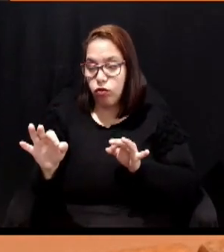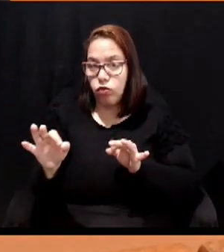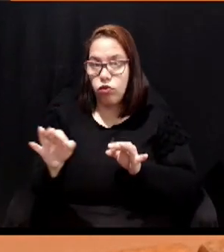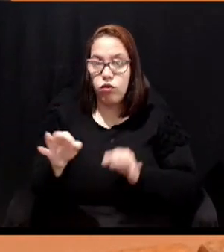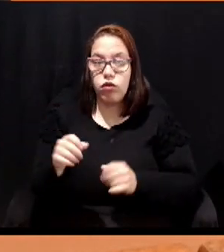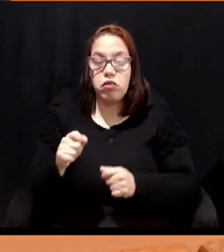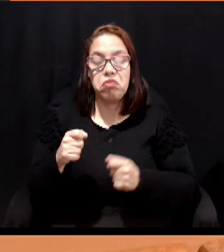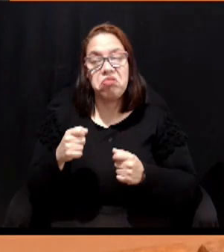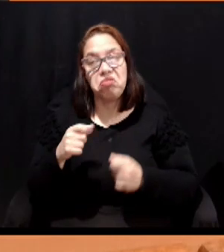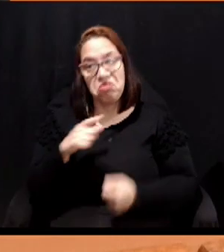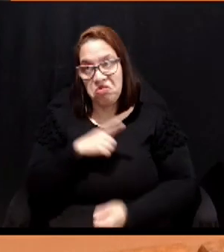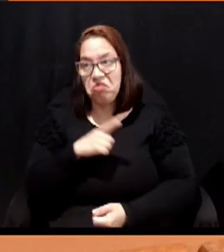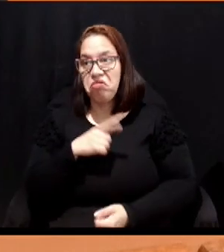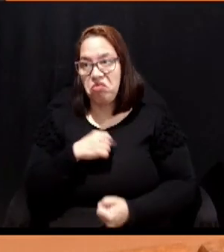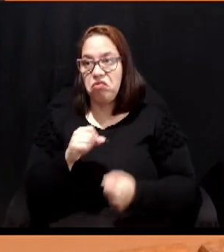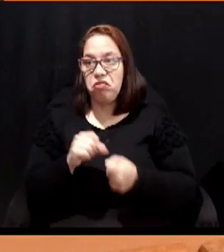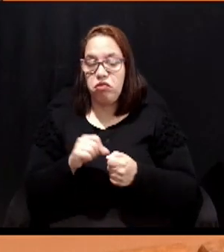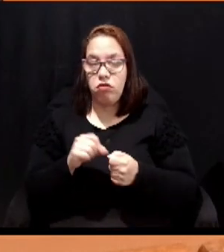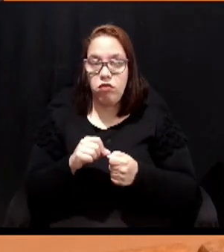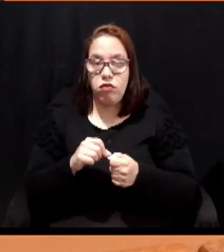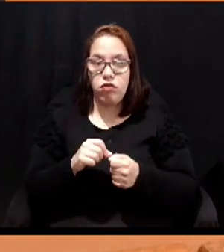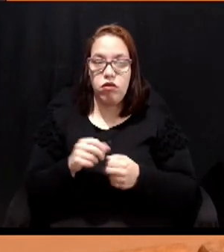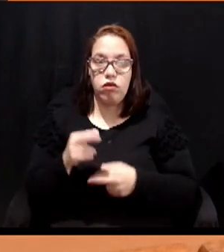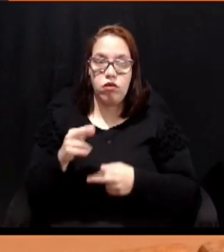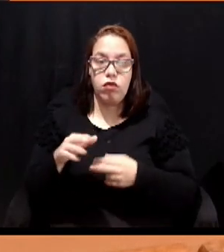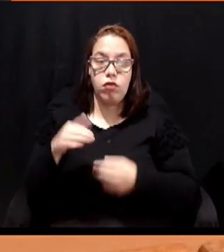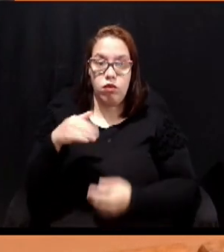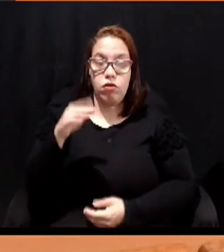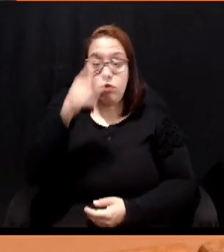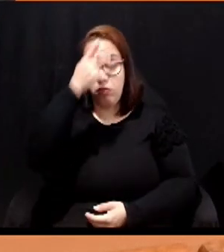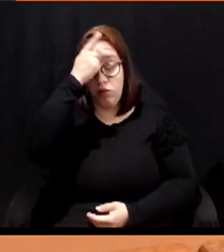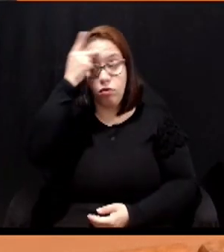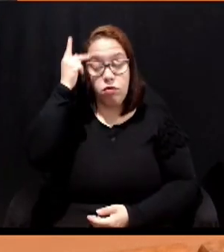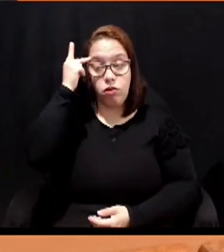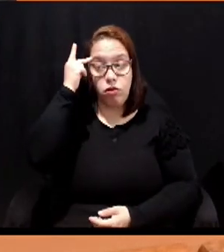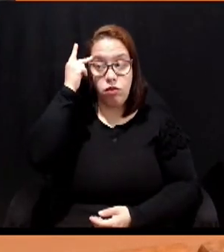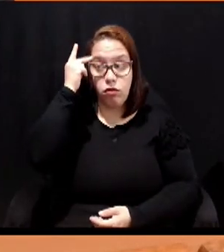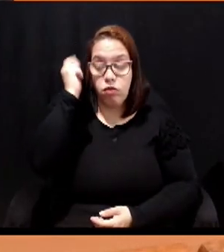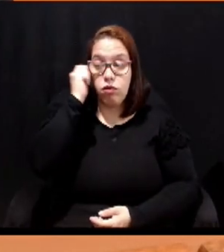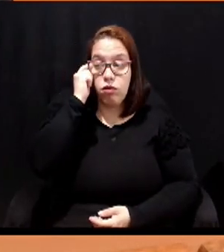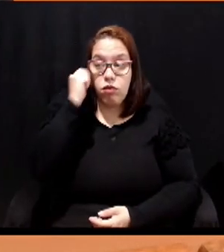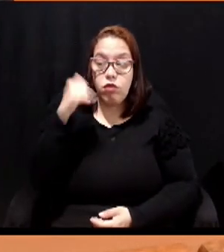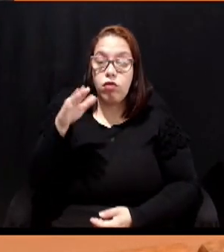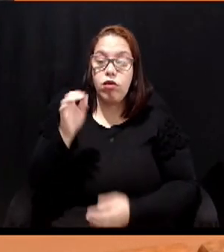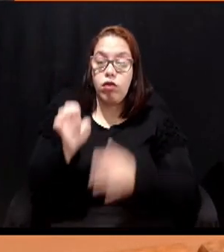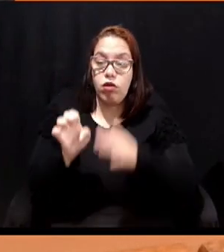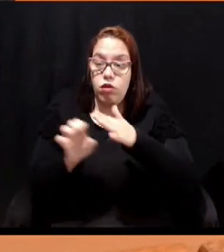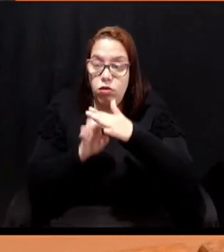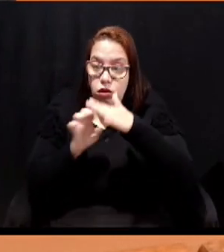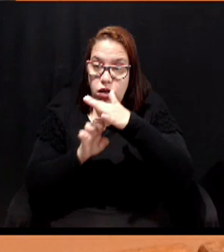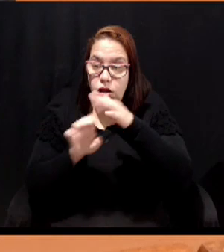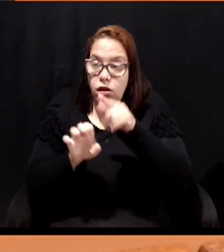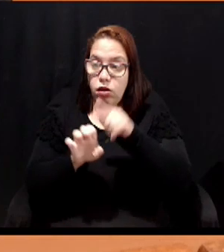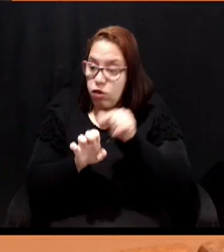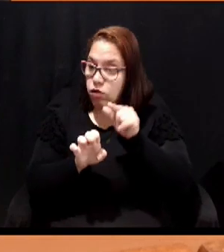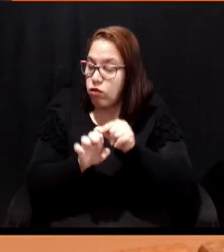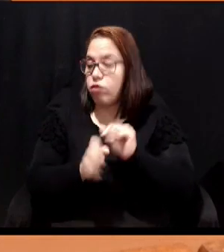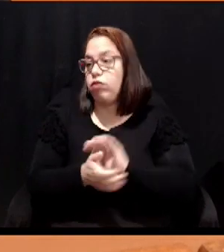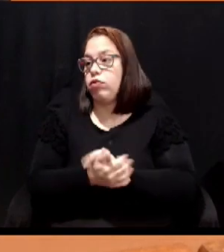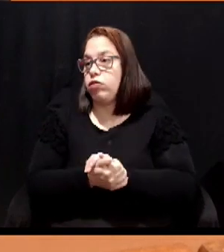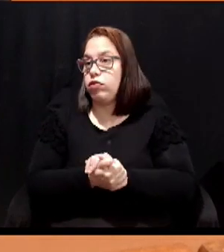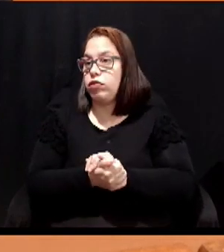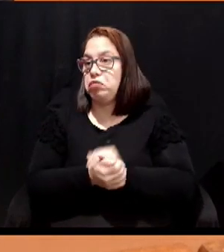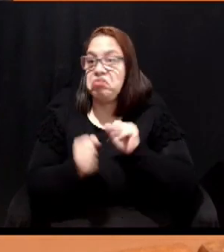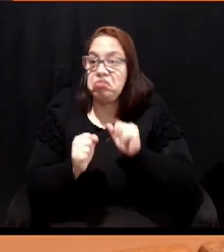de reunir mais pessoas, né, mais empresários, e que a gente possa estar levando